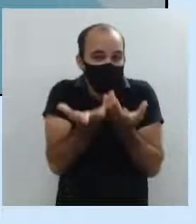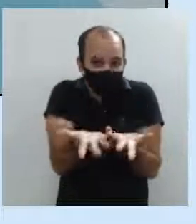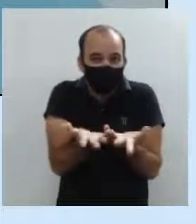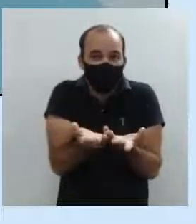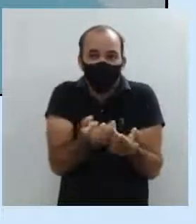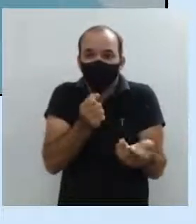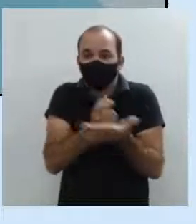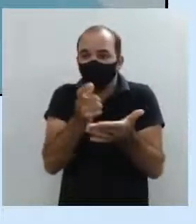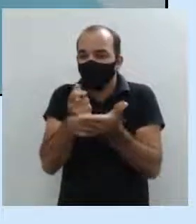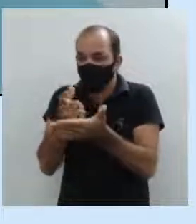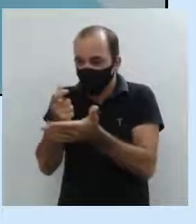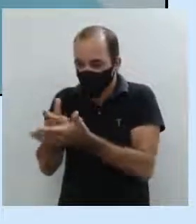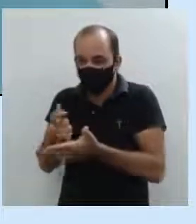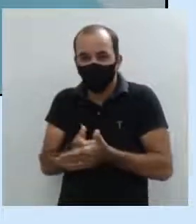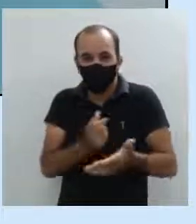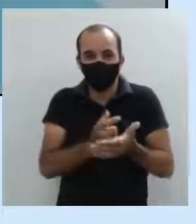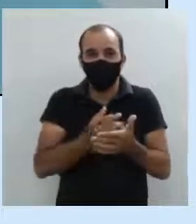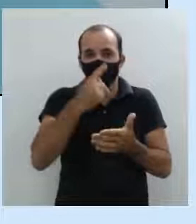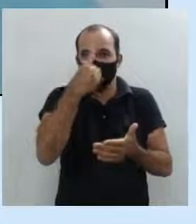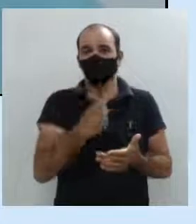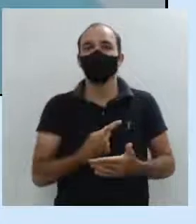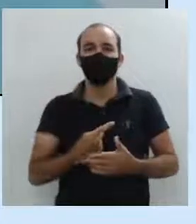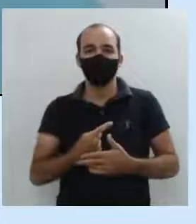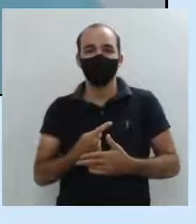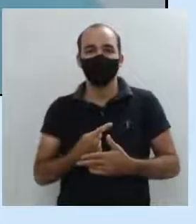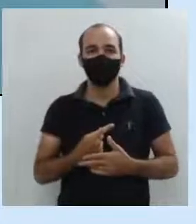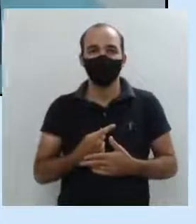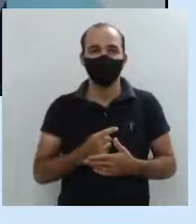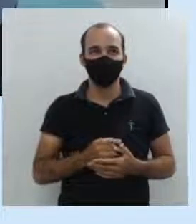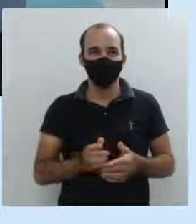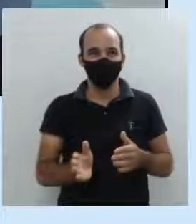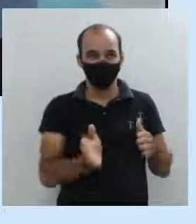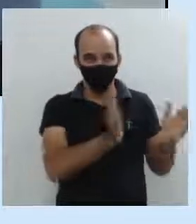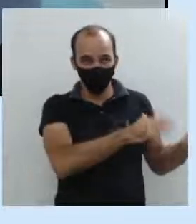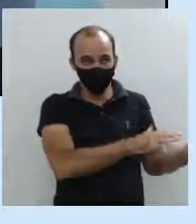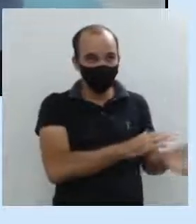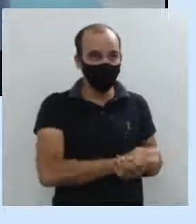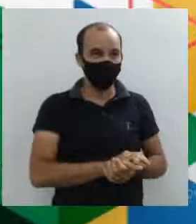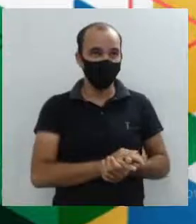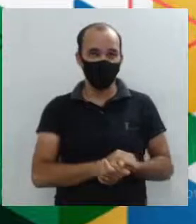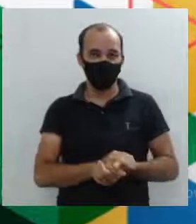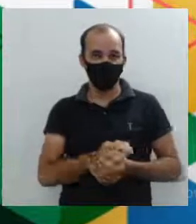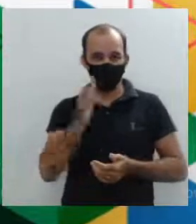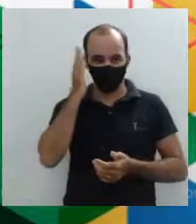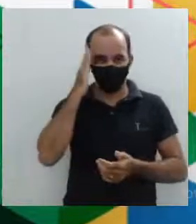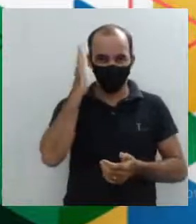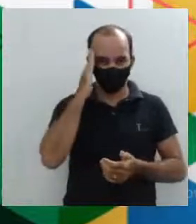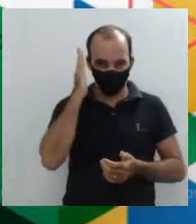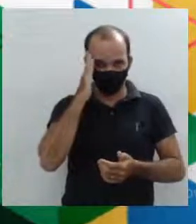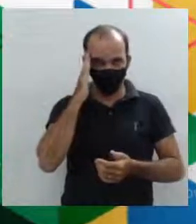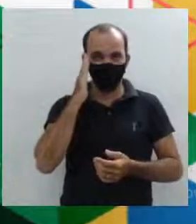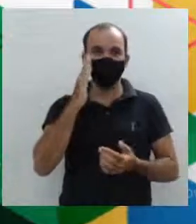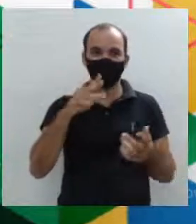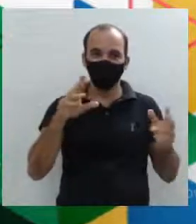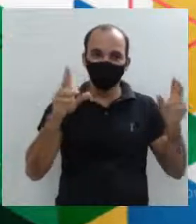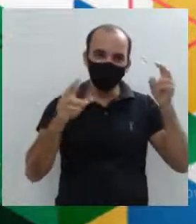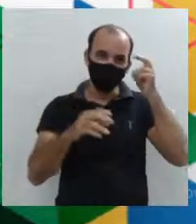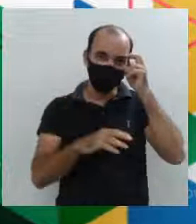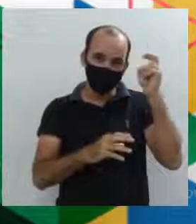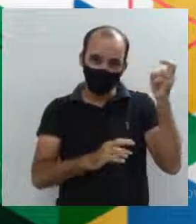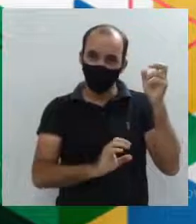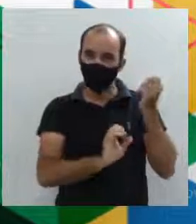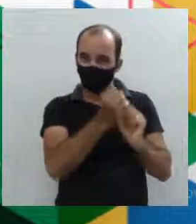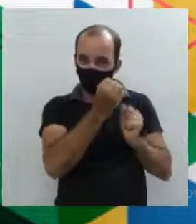esses produtos para si, ok? Então vamos lá. E deu para entender agora um pouquinho sobre essa questão da indústria